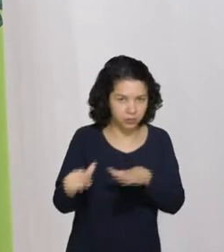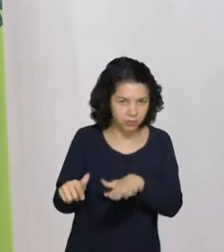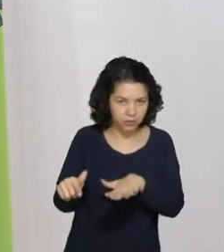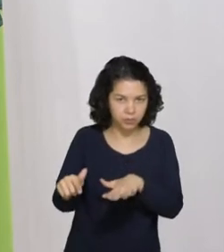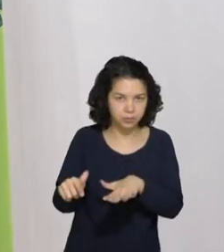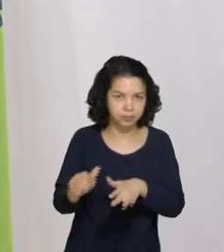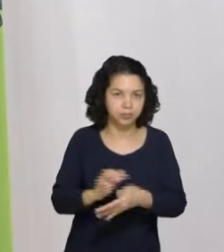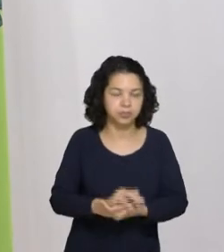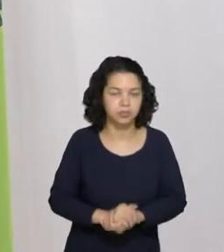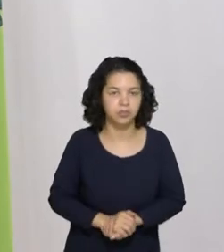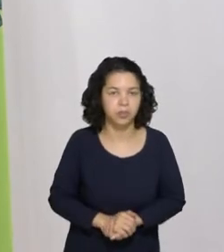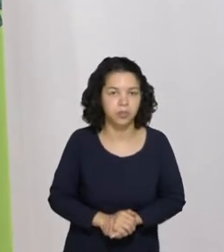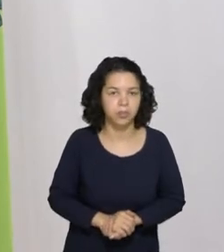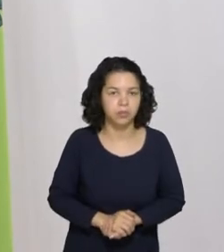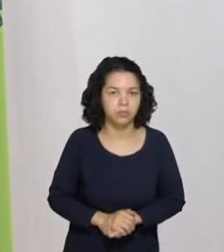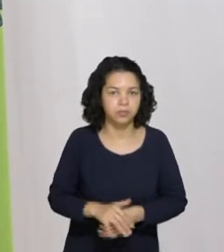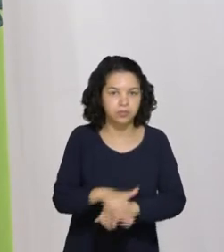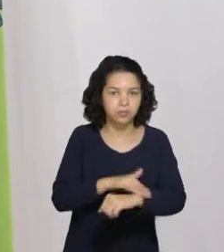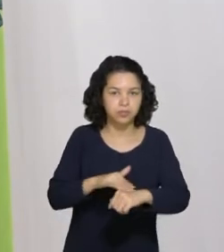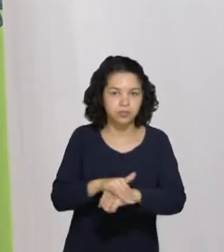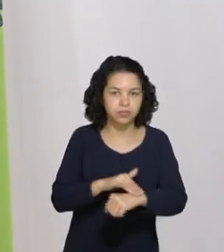e conversar,